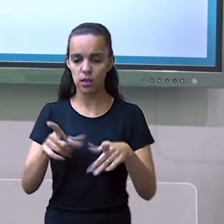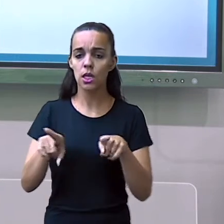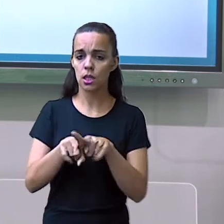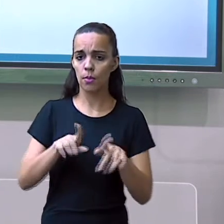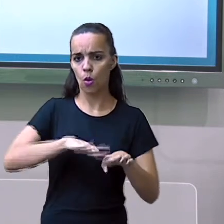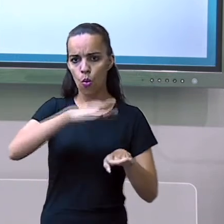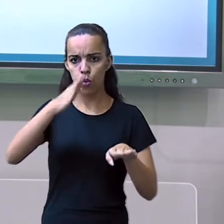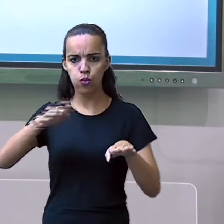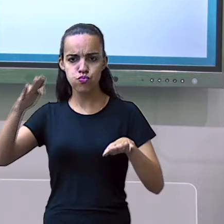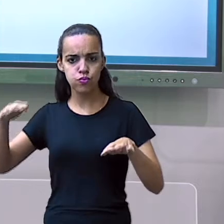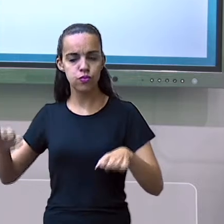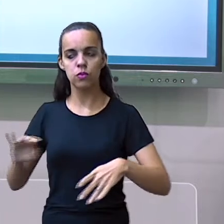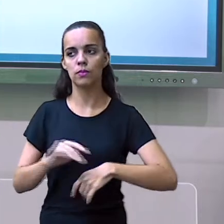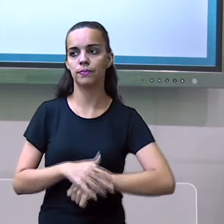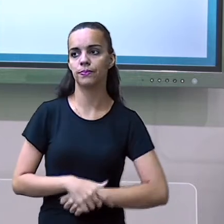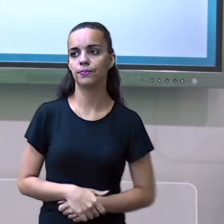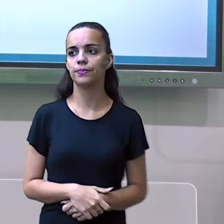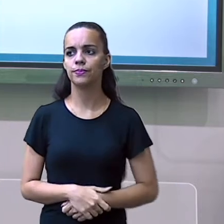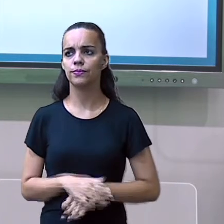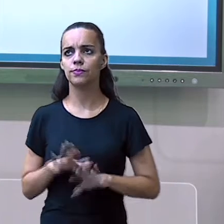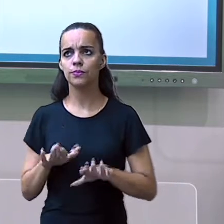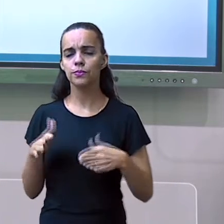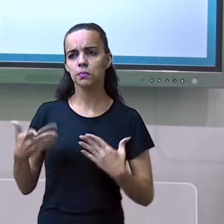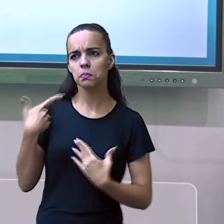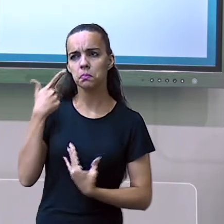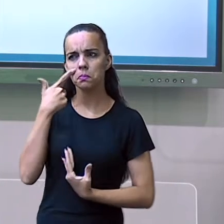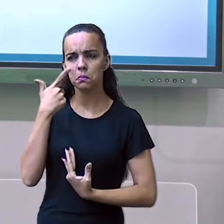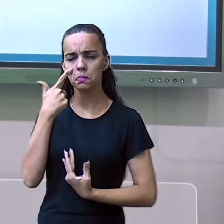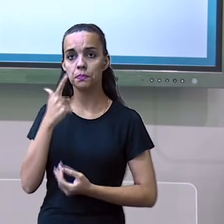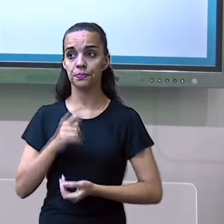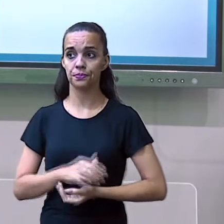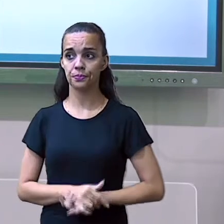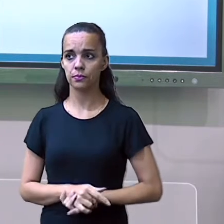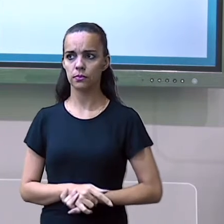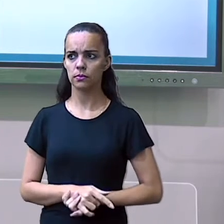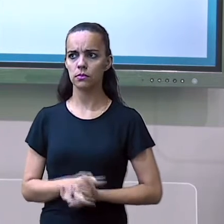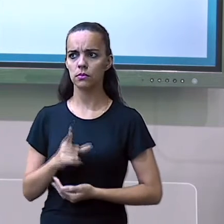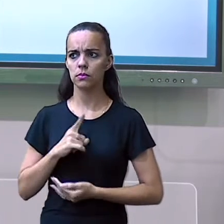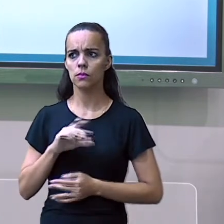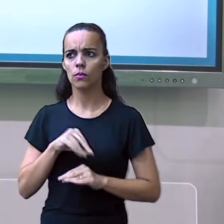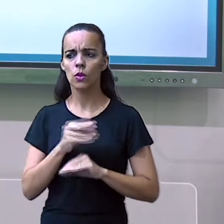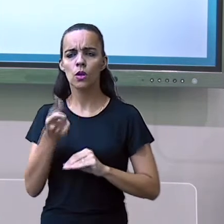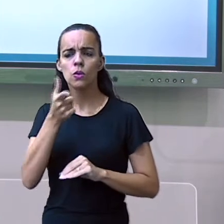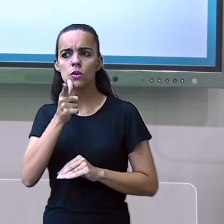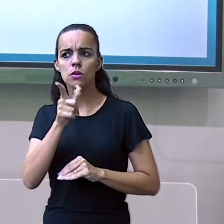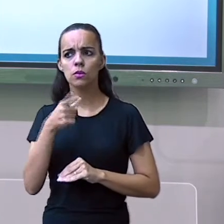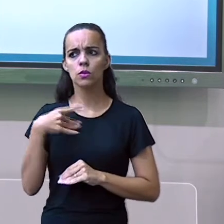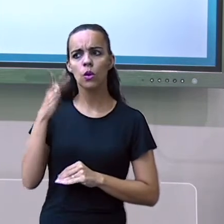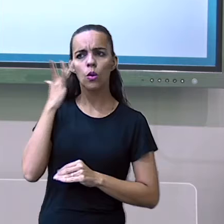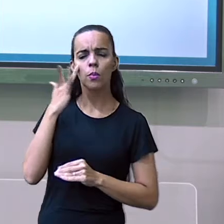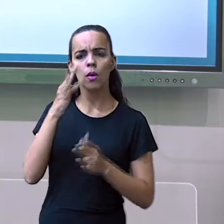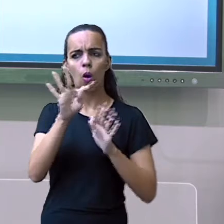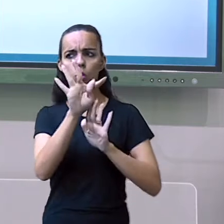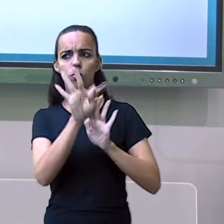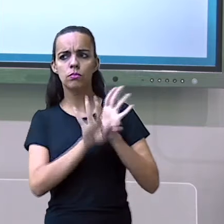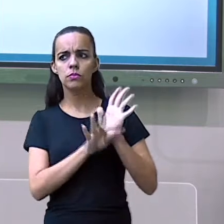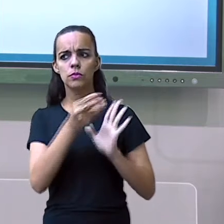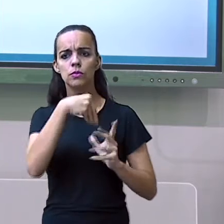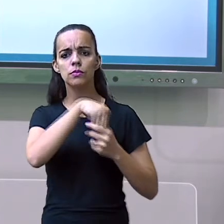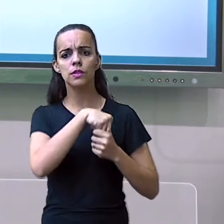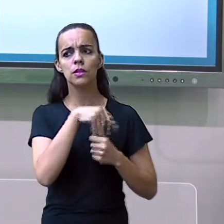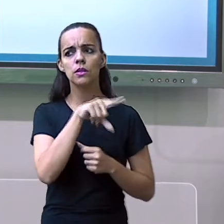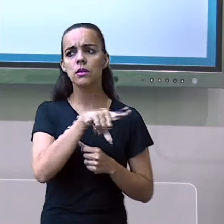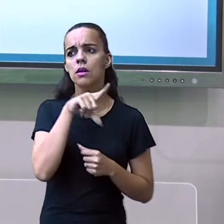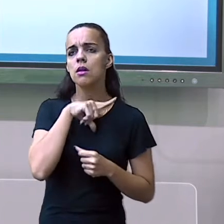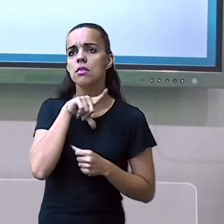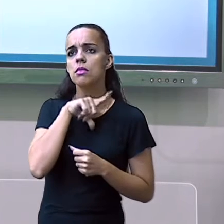mares, ok? Como vimos, pessoal, suprimimos o texto apenas